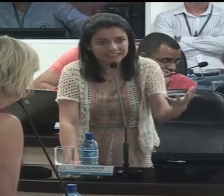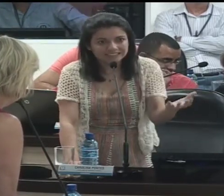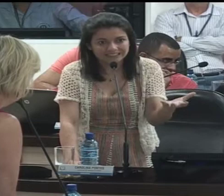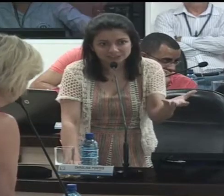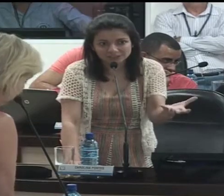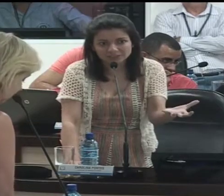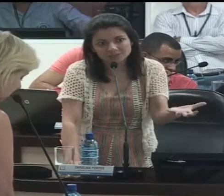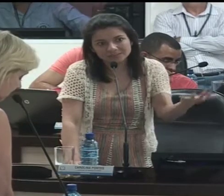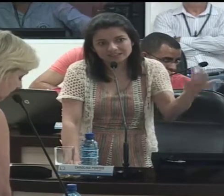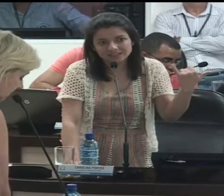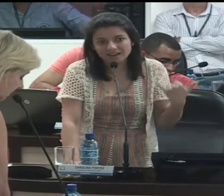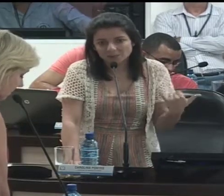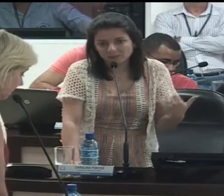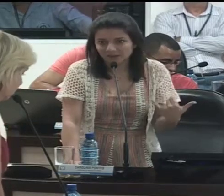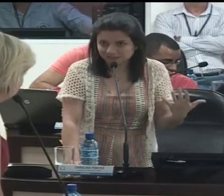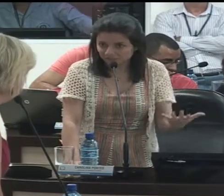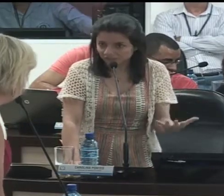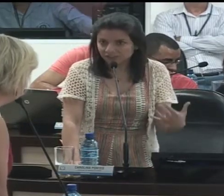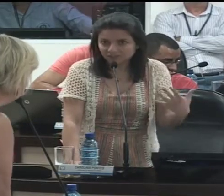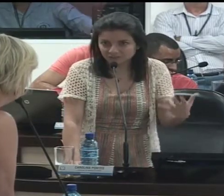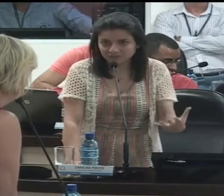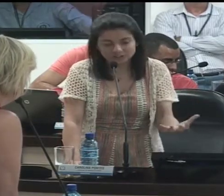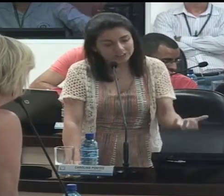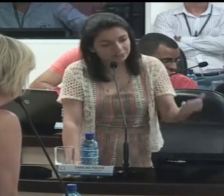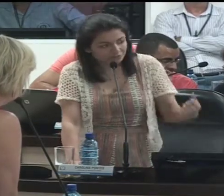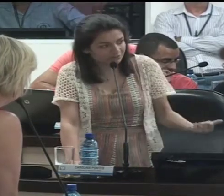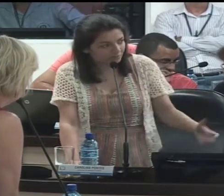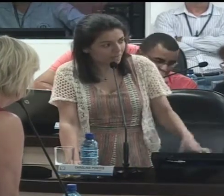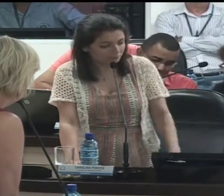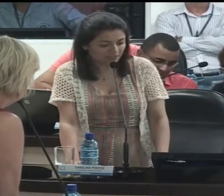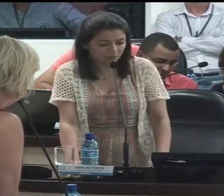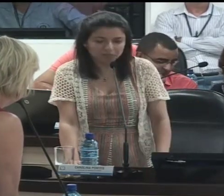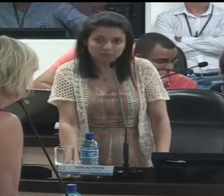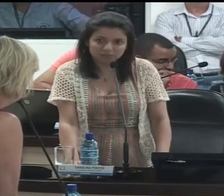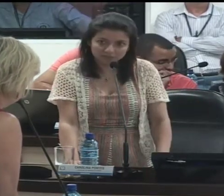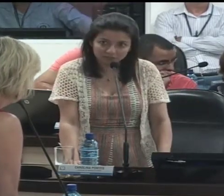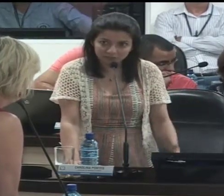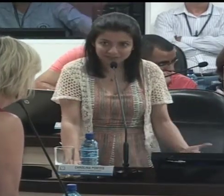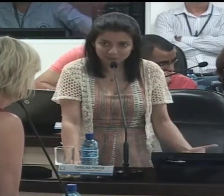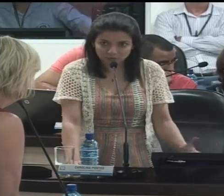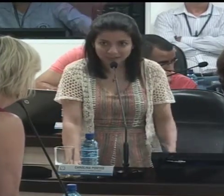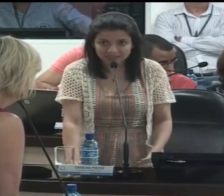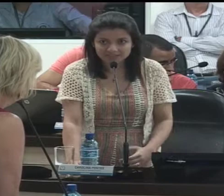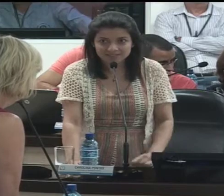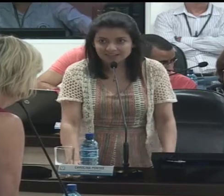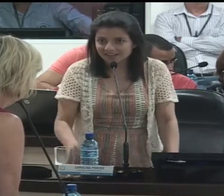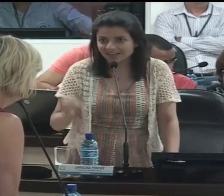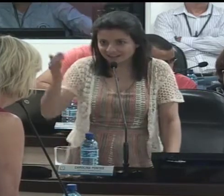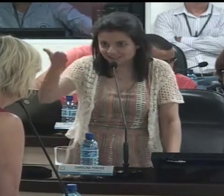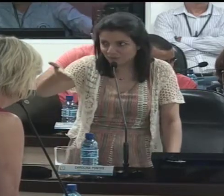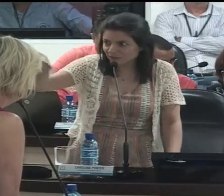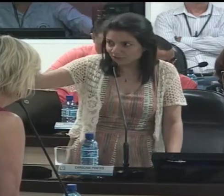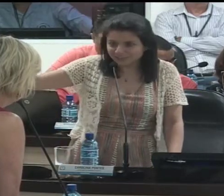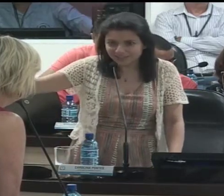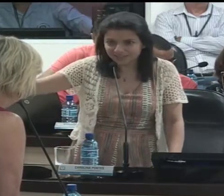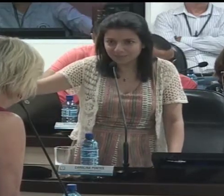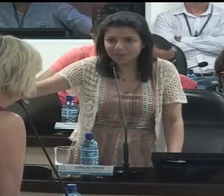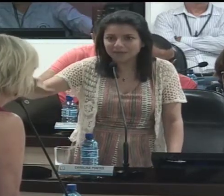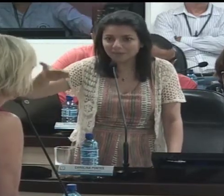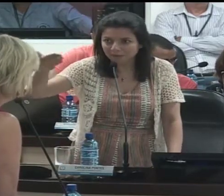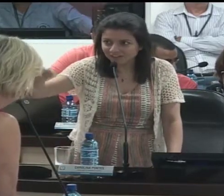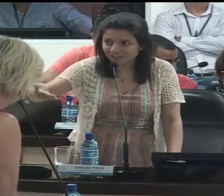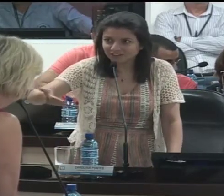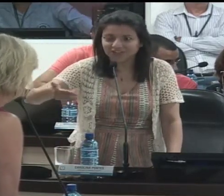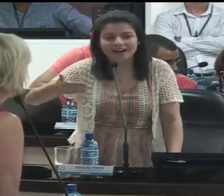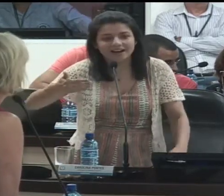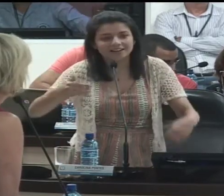povo nativo, mas a população nativa dos indígenas, mas nós sabemos a contribuição da formação do país e recentemente festa alemã